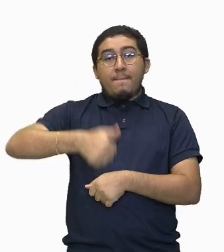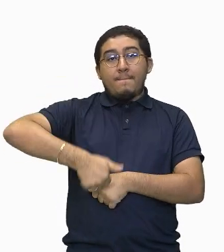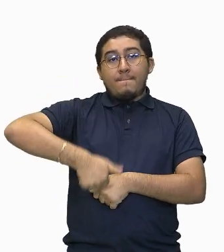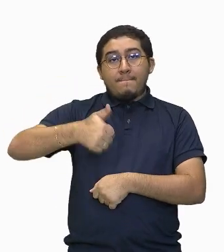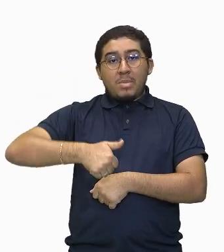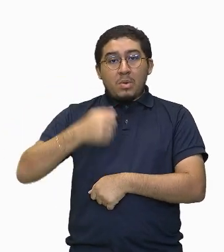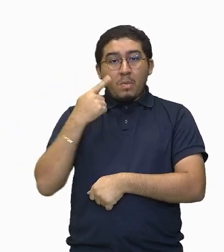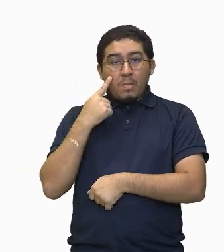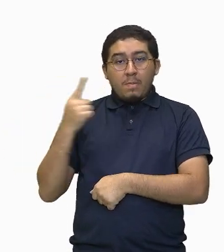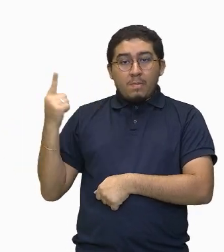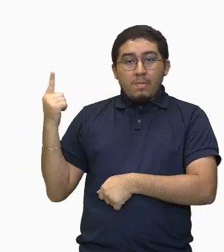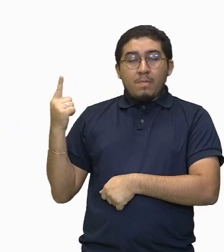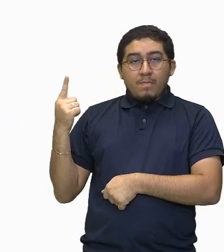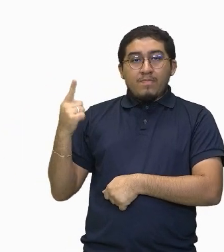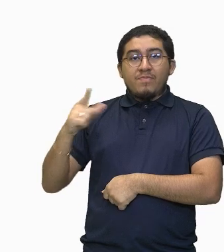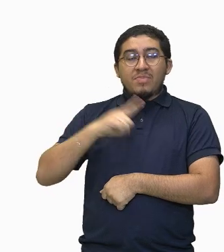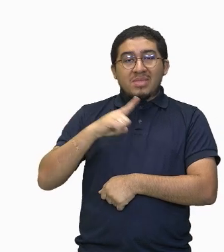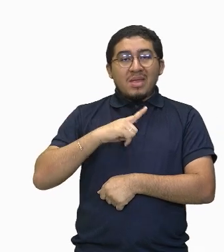crises do petróleo ali em